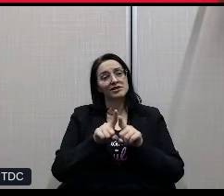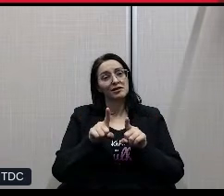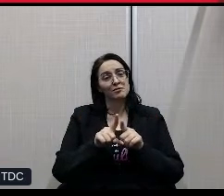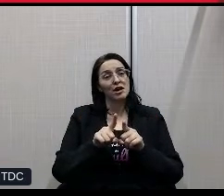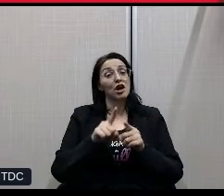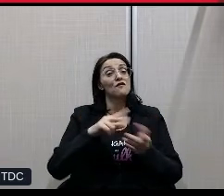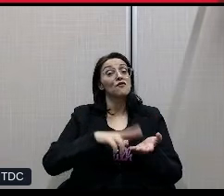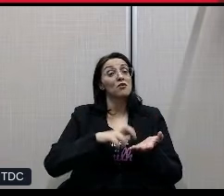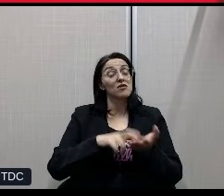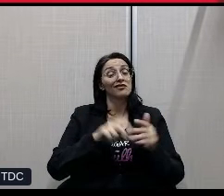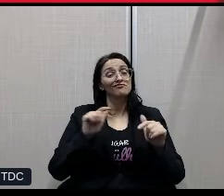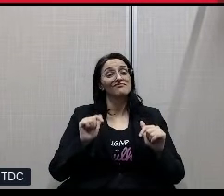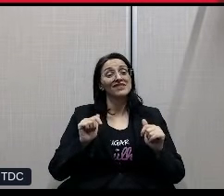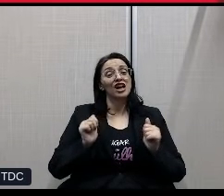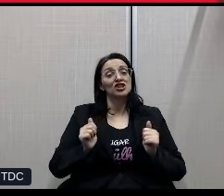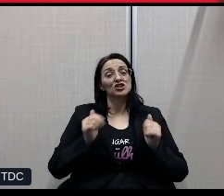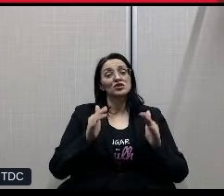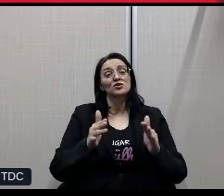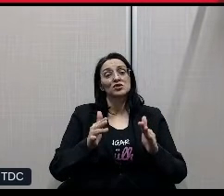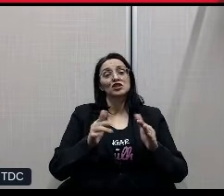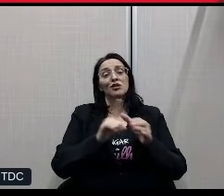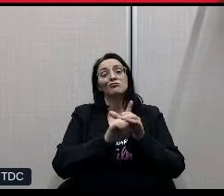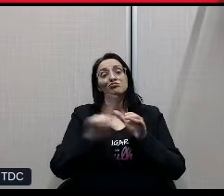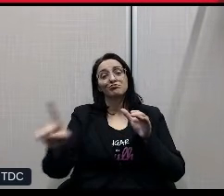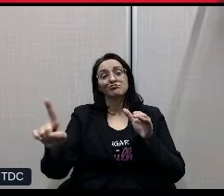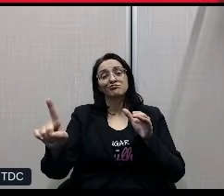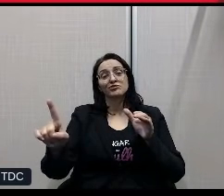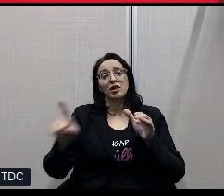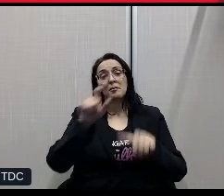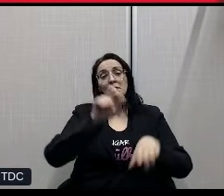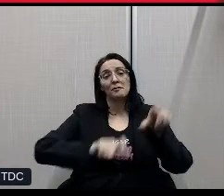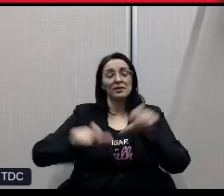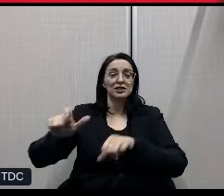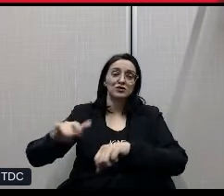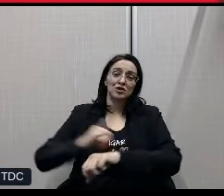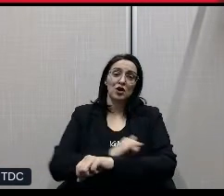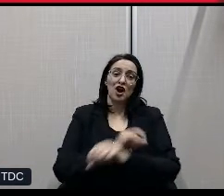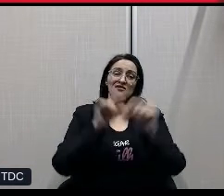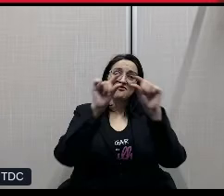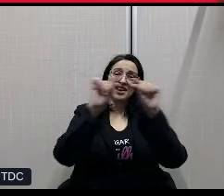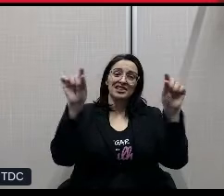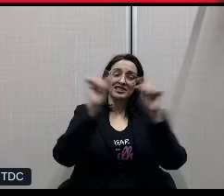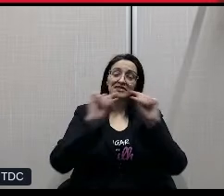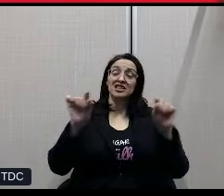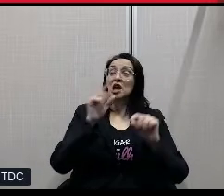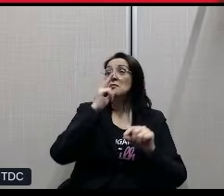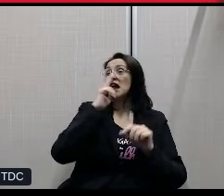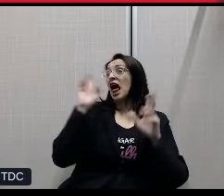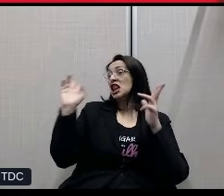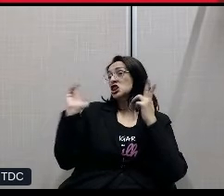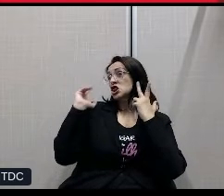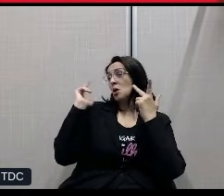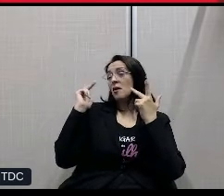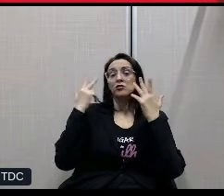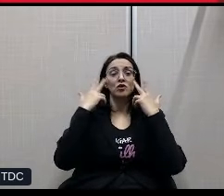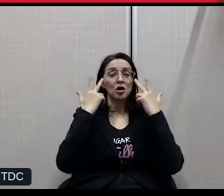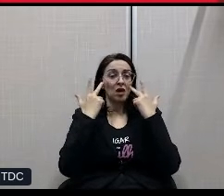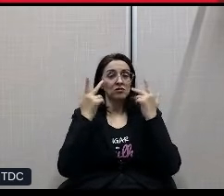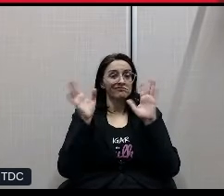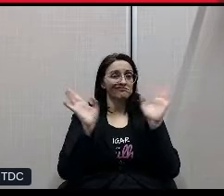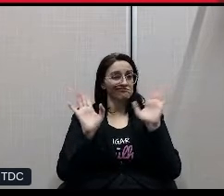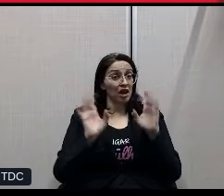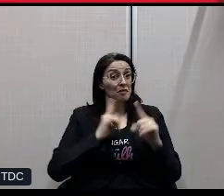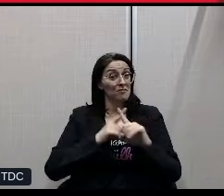e atitudes excludentes contra pessoas gordas. São frases que elas são normalizadas no dia a dia, mas o